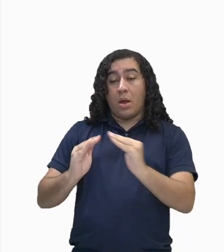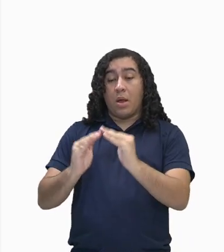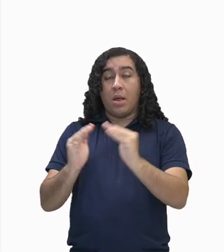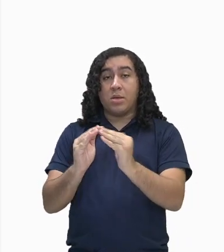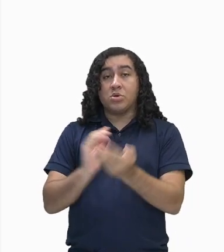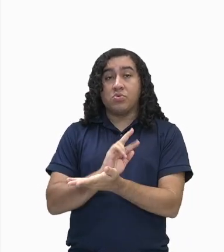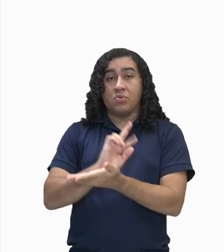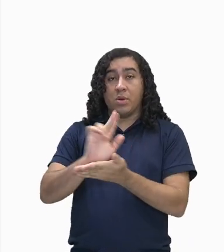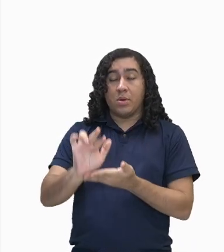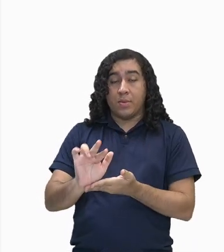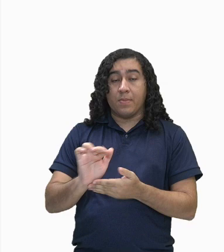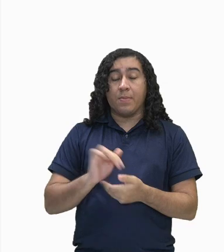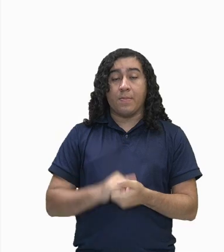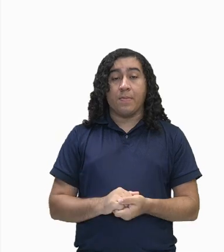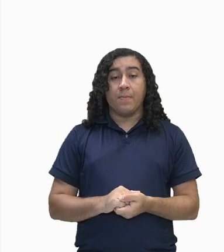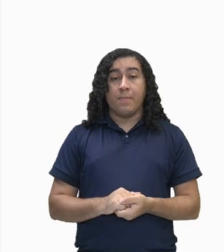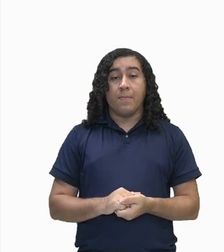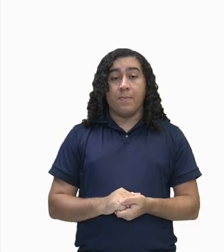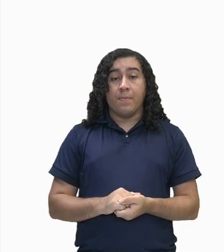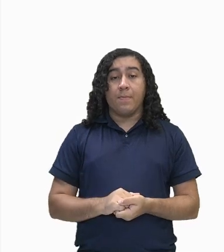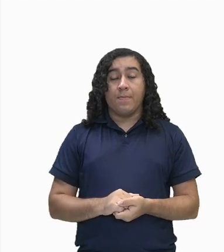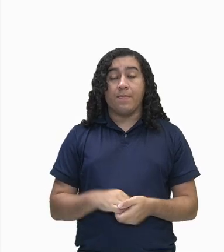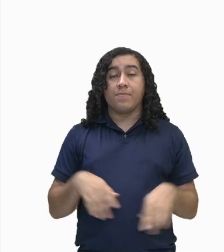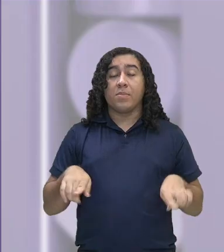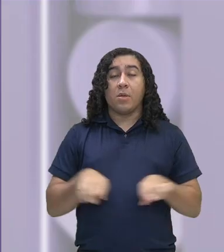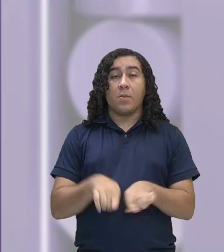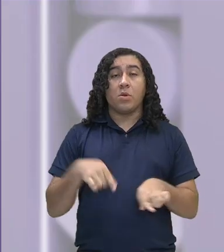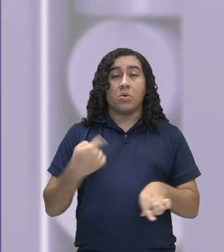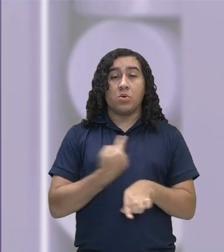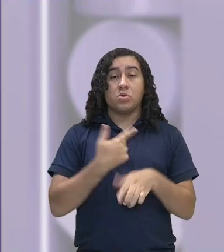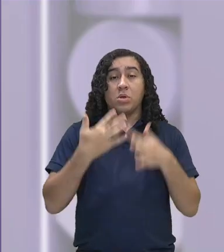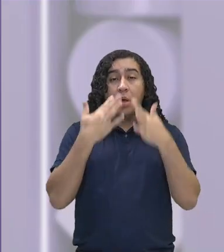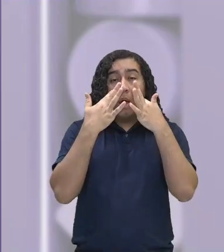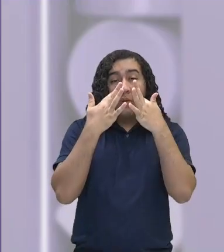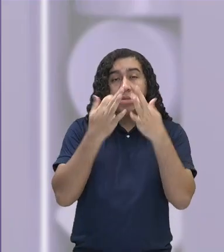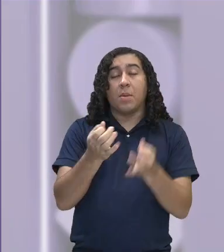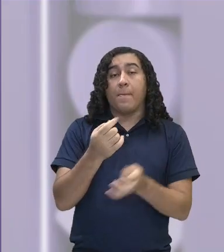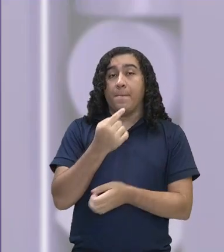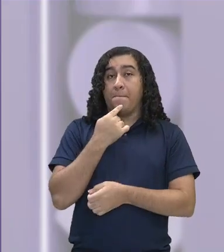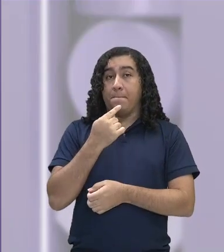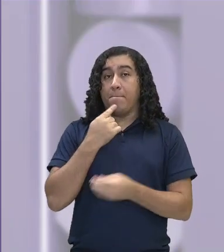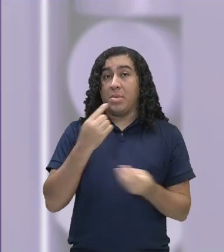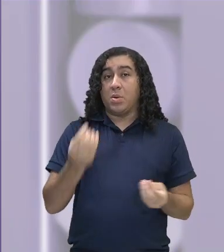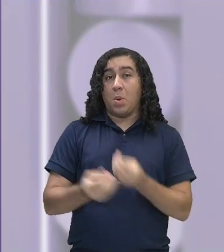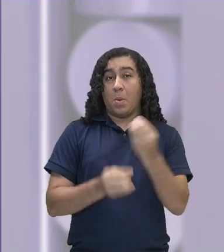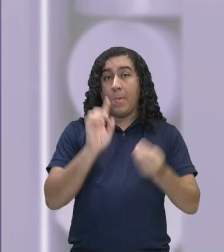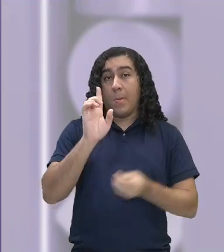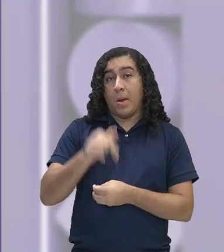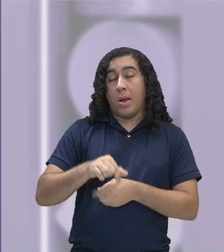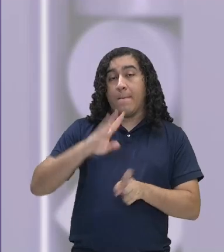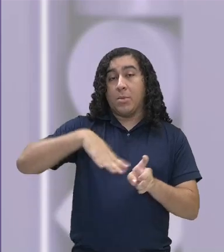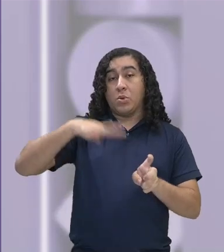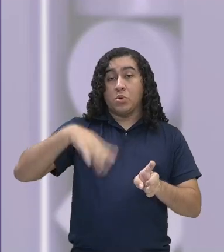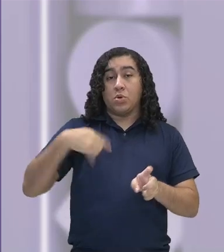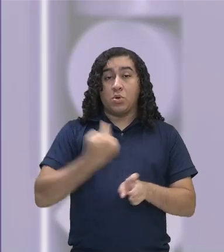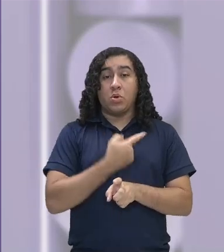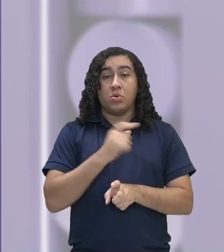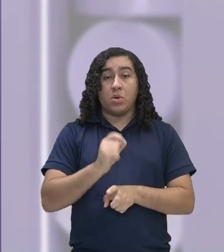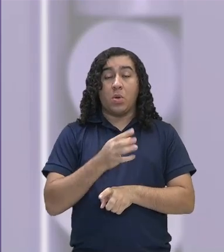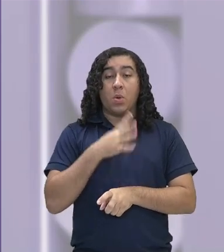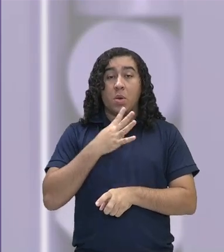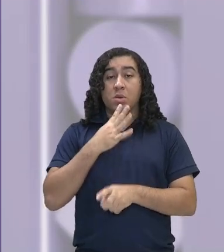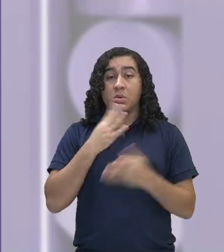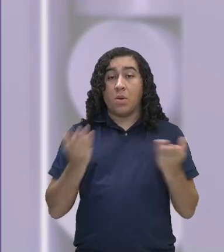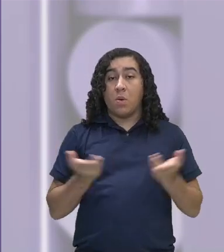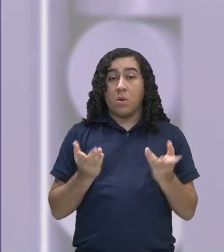origem dos deuses. Para que nós possamos ver bem de perto como são as mitologias, nós vamos conhecer